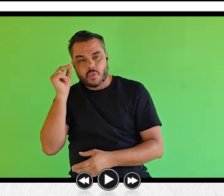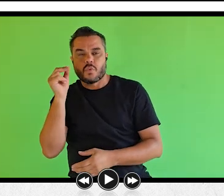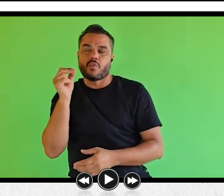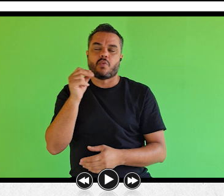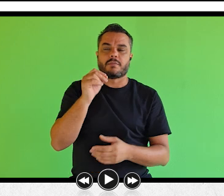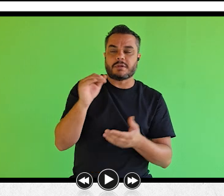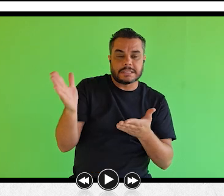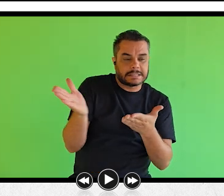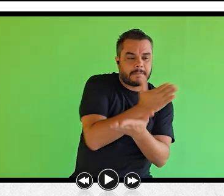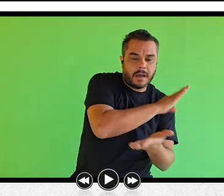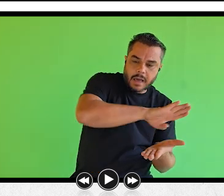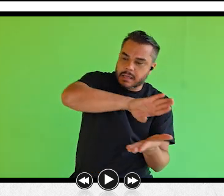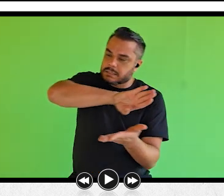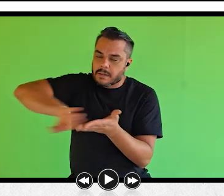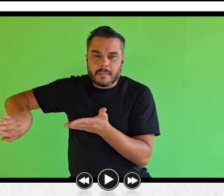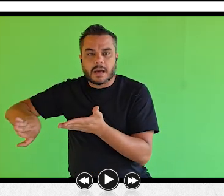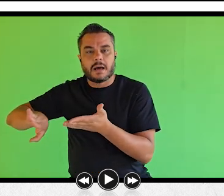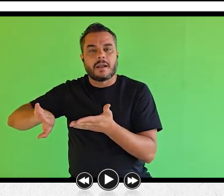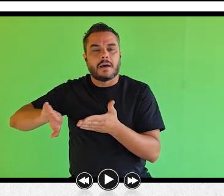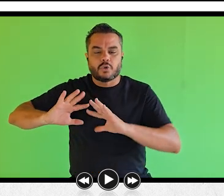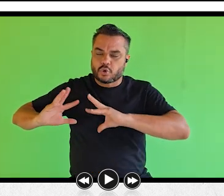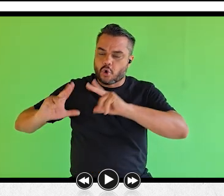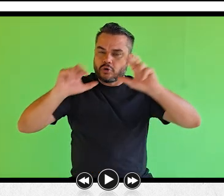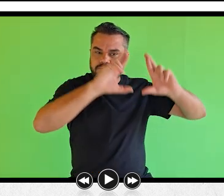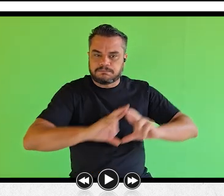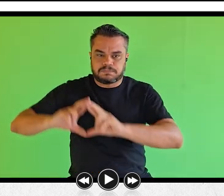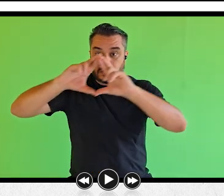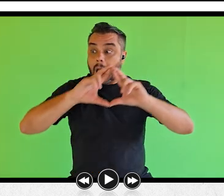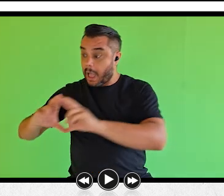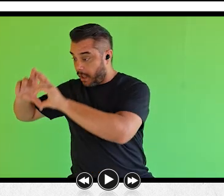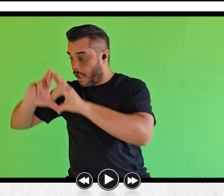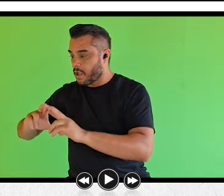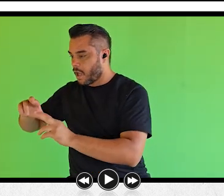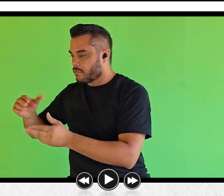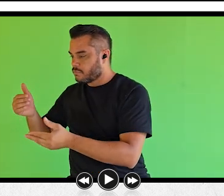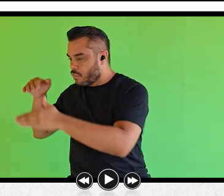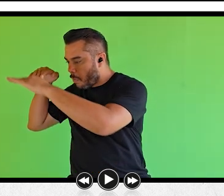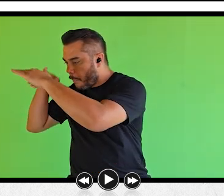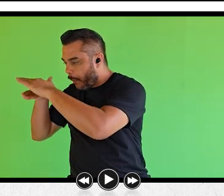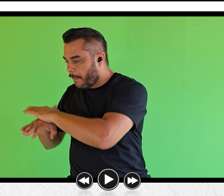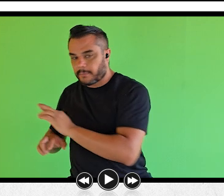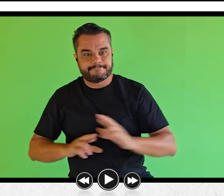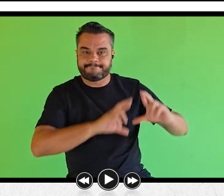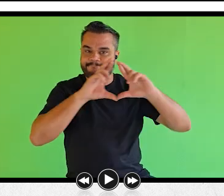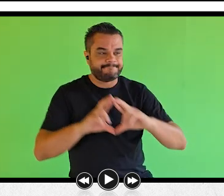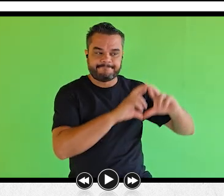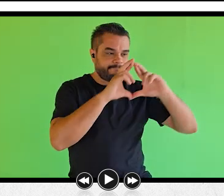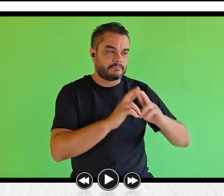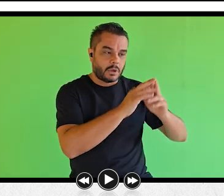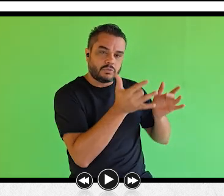reutilizáveis e recicláveis prioritariamente a associações e cooperativas de catadores. Então, assim como o governo